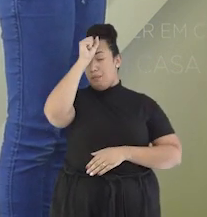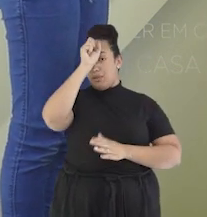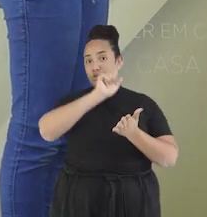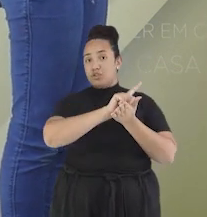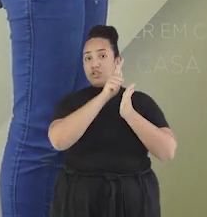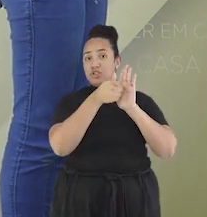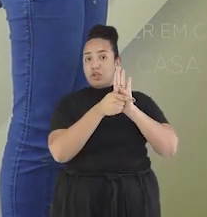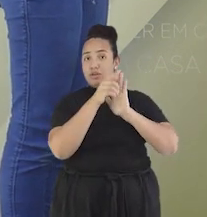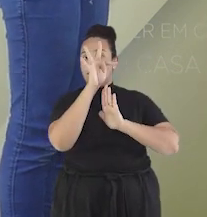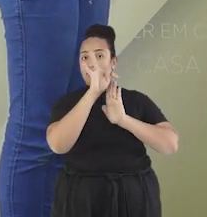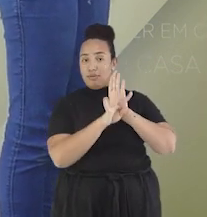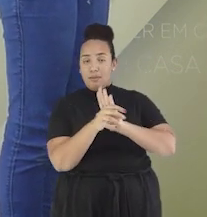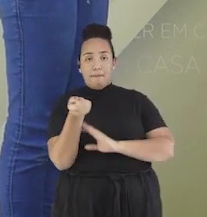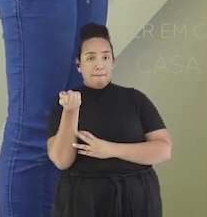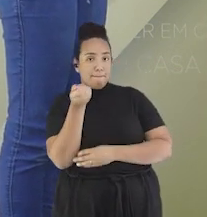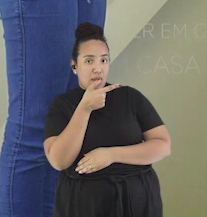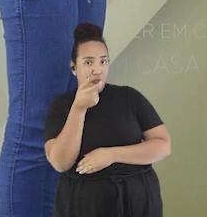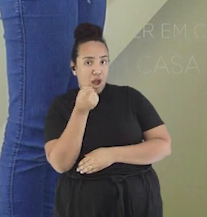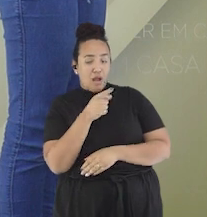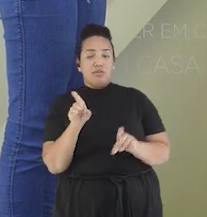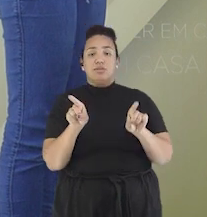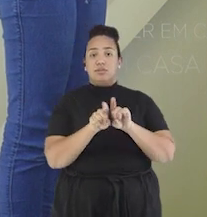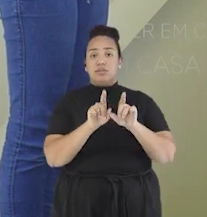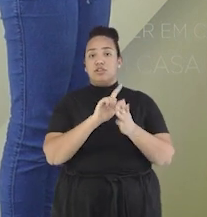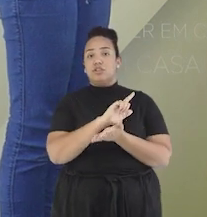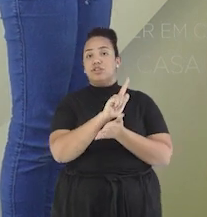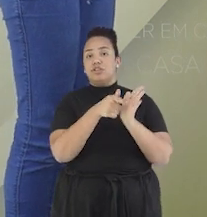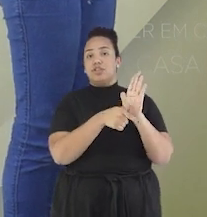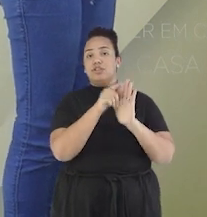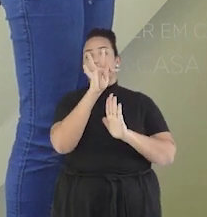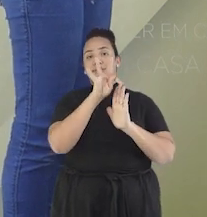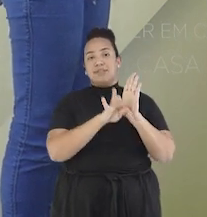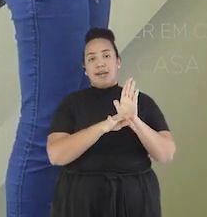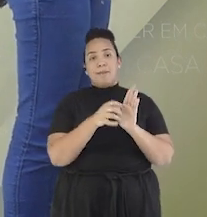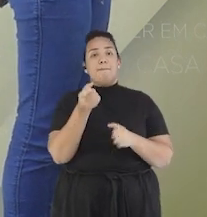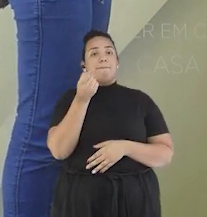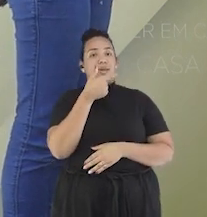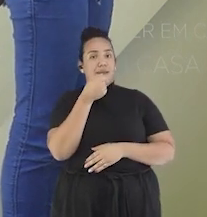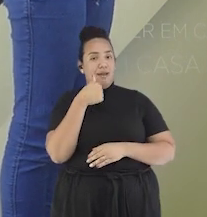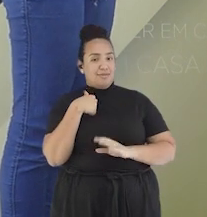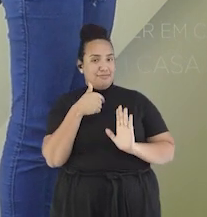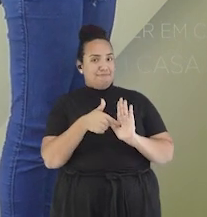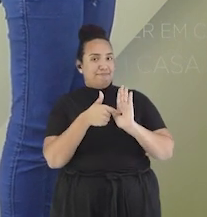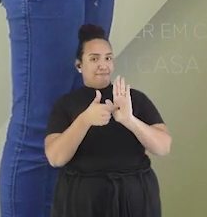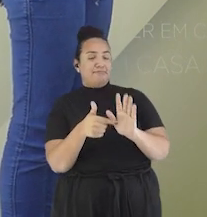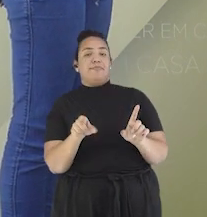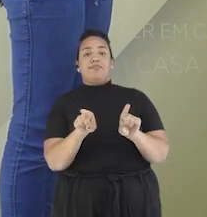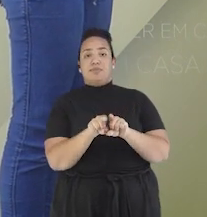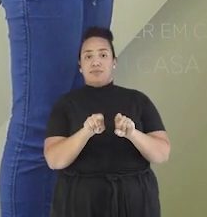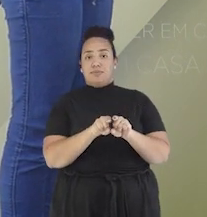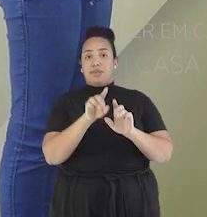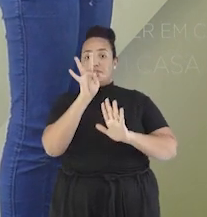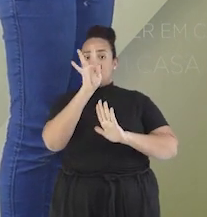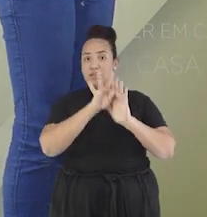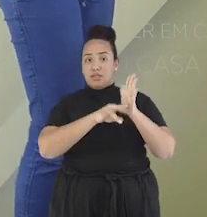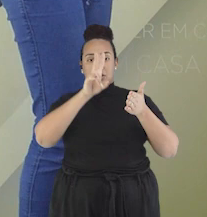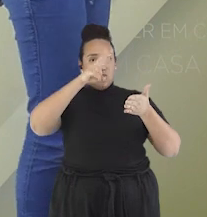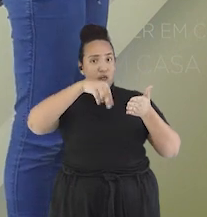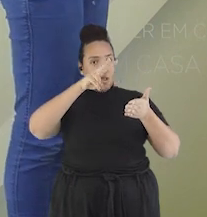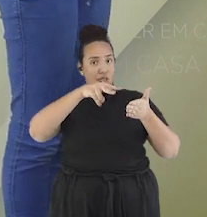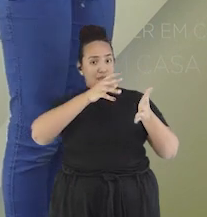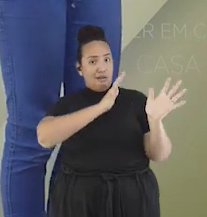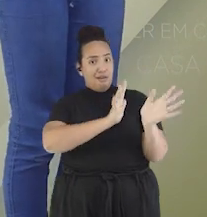Piada. Ouviu e leu alguns textos do gênero textual piada. Ouviu e fez a interpretação de textos.